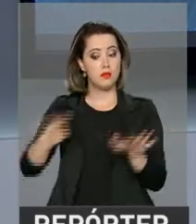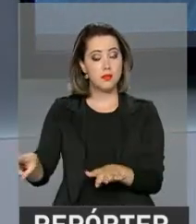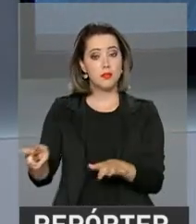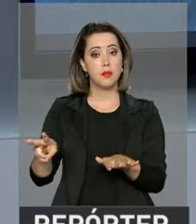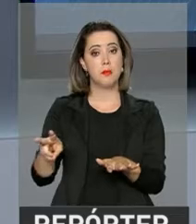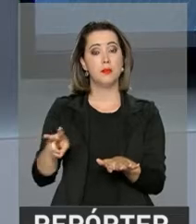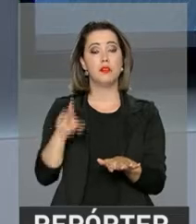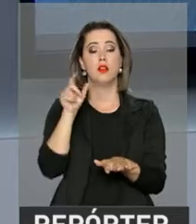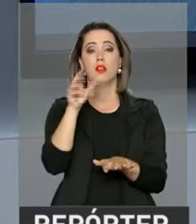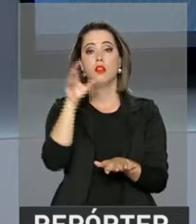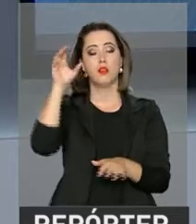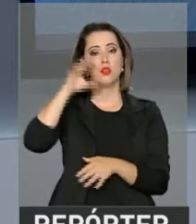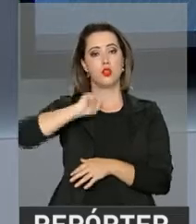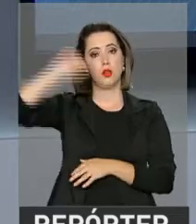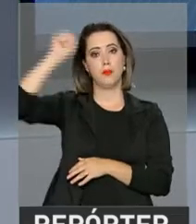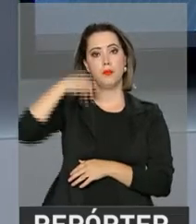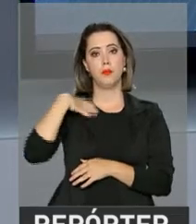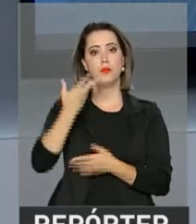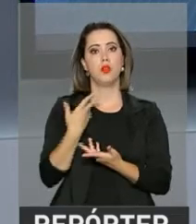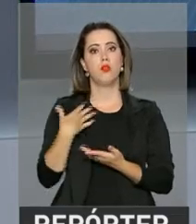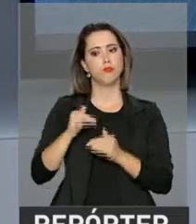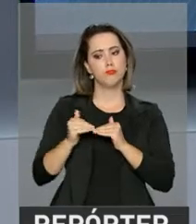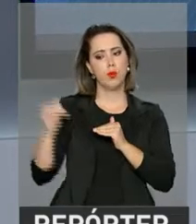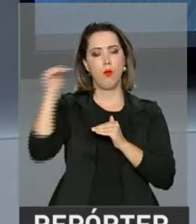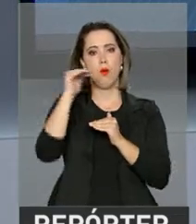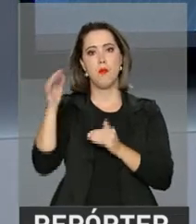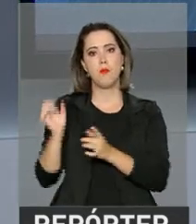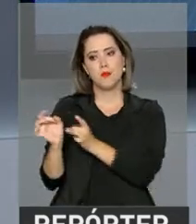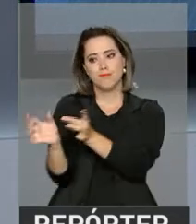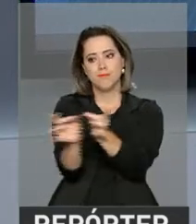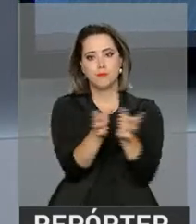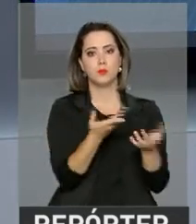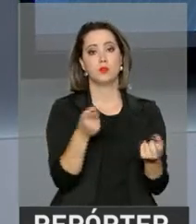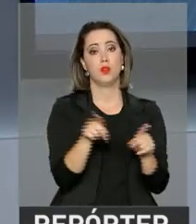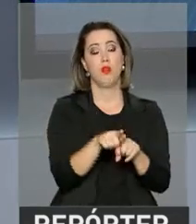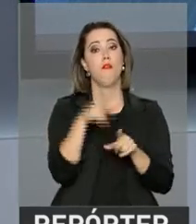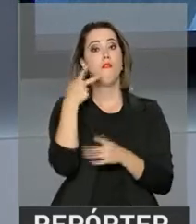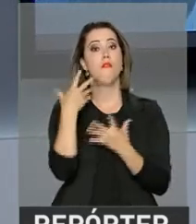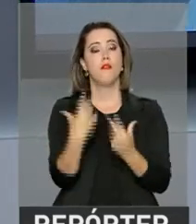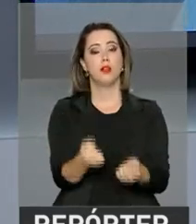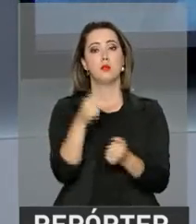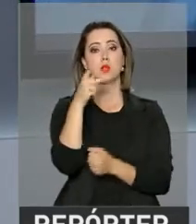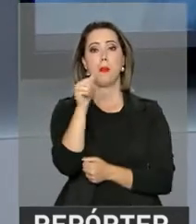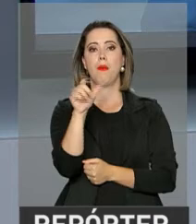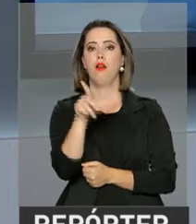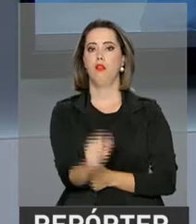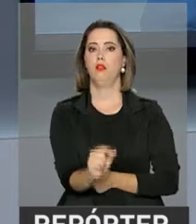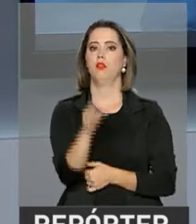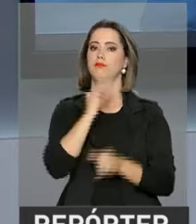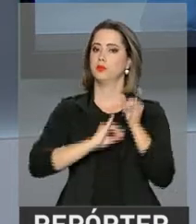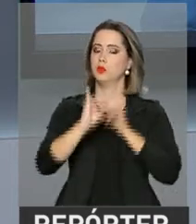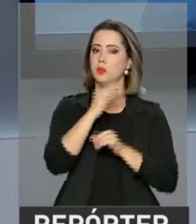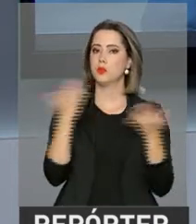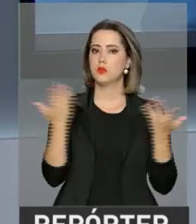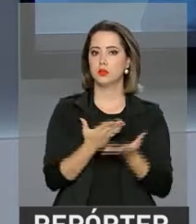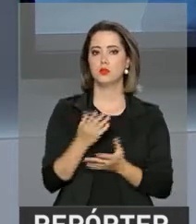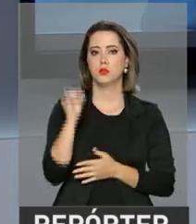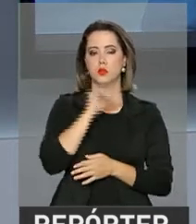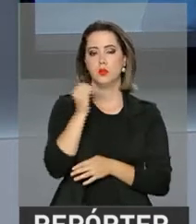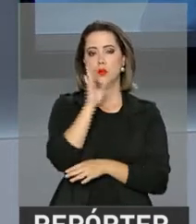registrou aumento nas exportações. Nós vamos falar com o repórter Paulo Assálvia, que tem as informações. Olá, Paulo. Boa tarde para